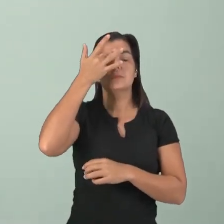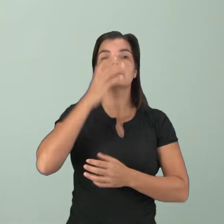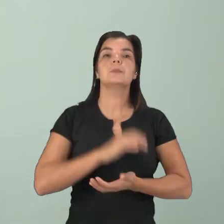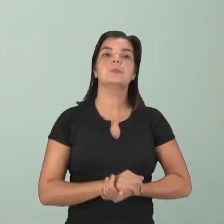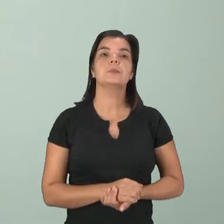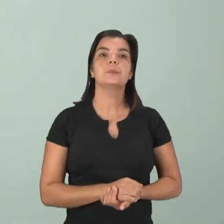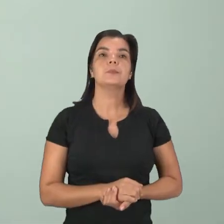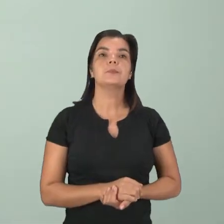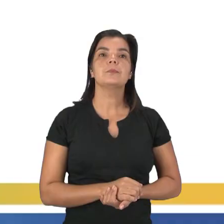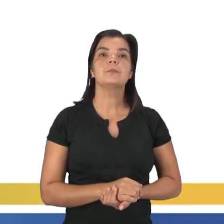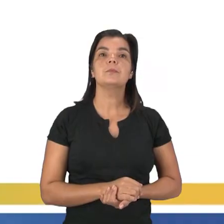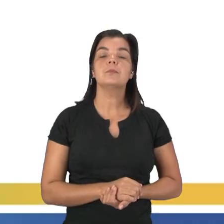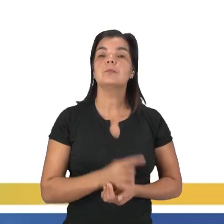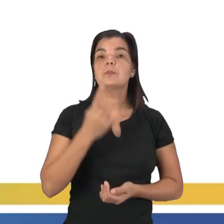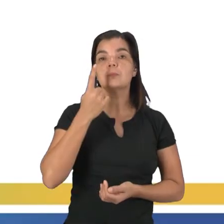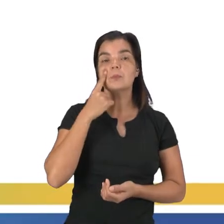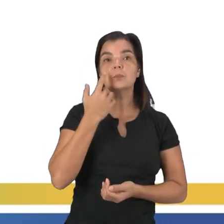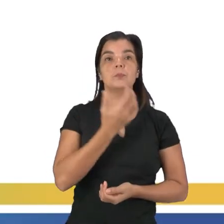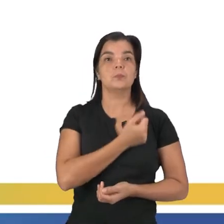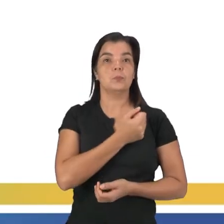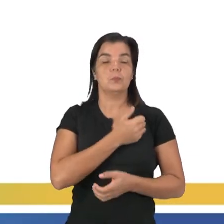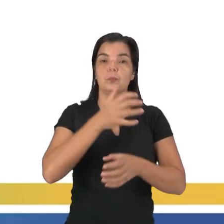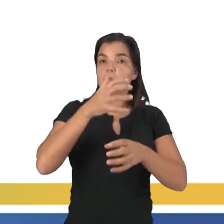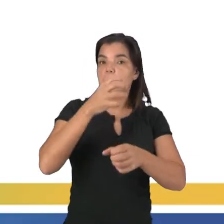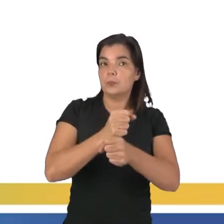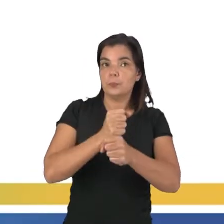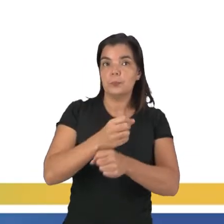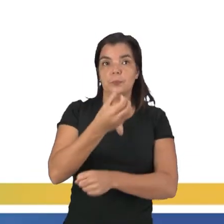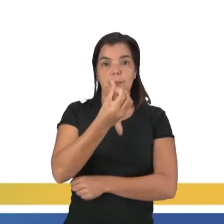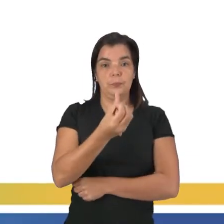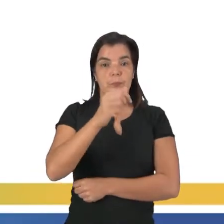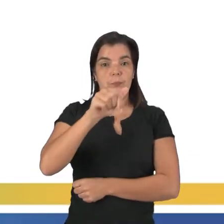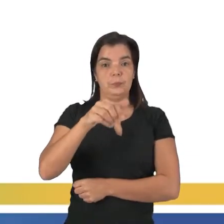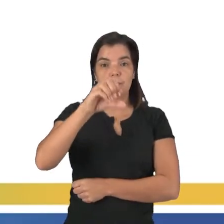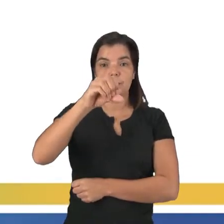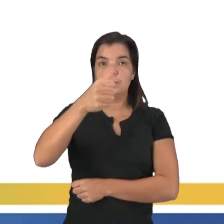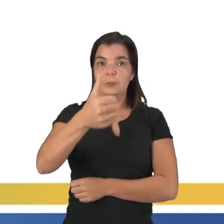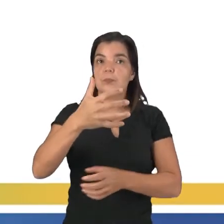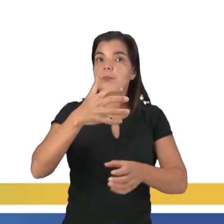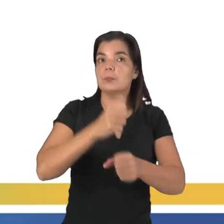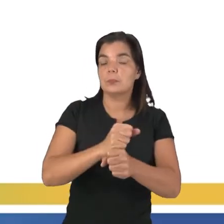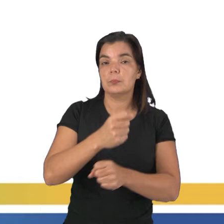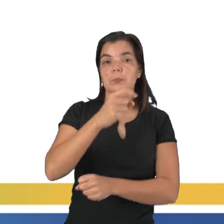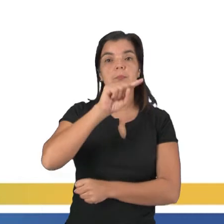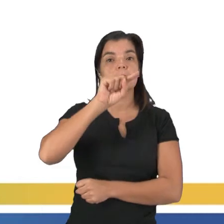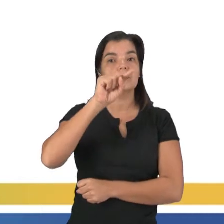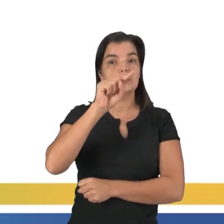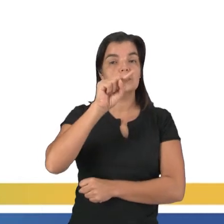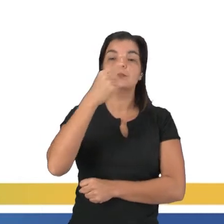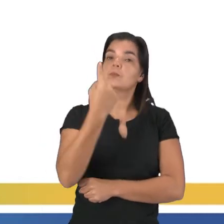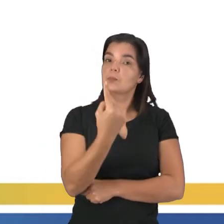sua mente. Então, vamos lá. Determine o valor da soma de 6,91 mais